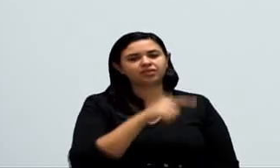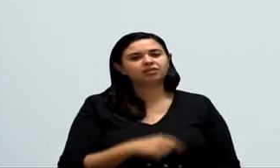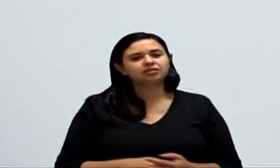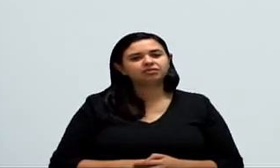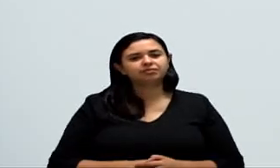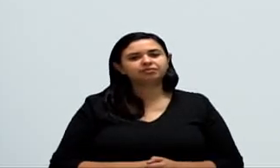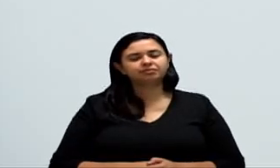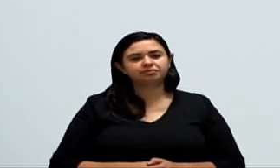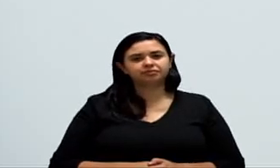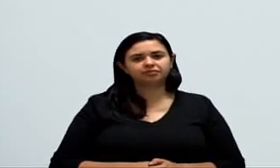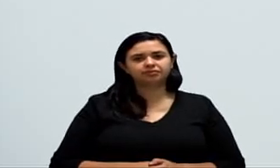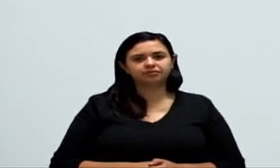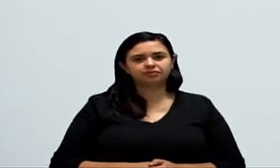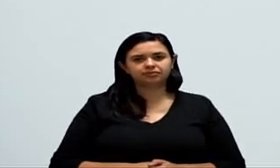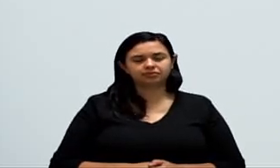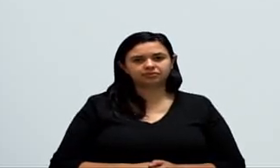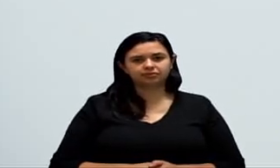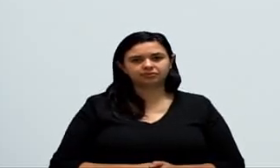Viu?